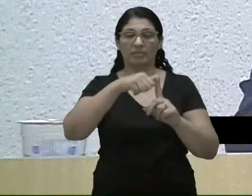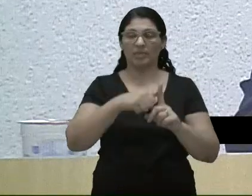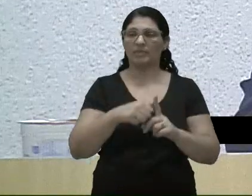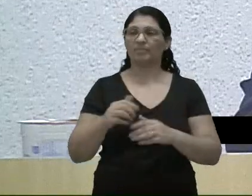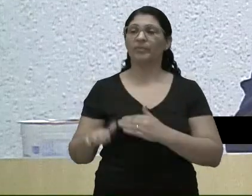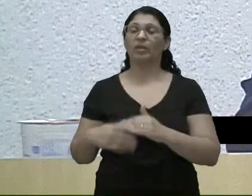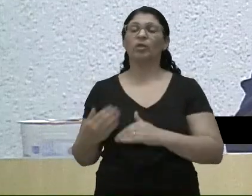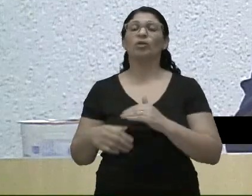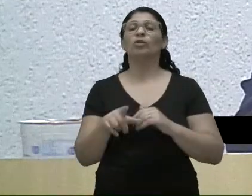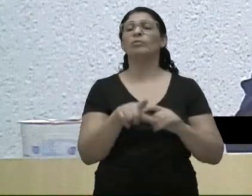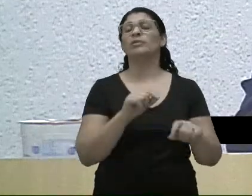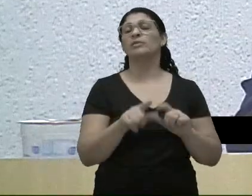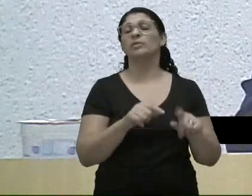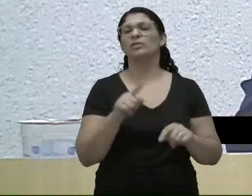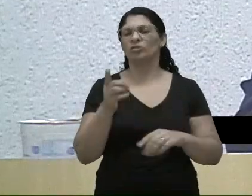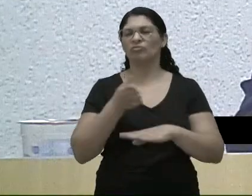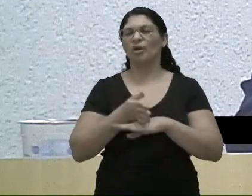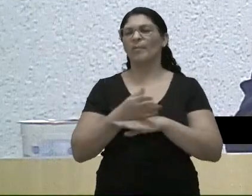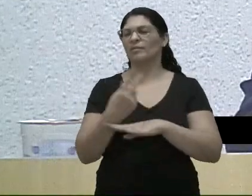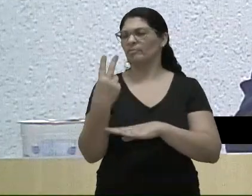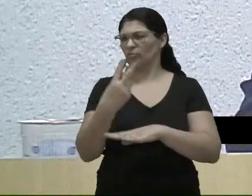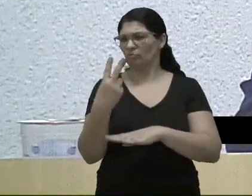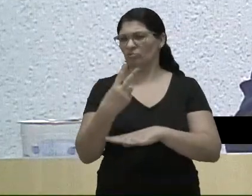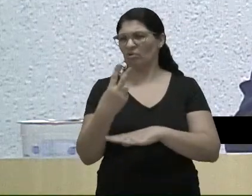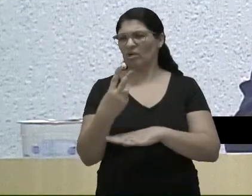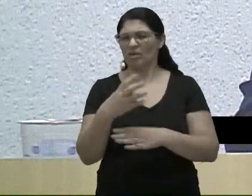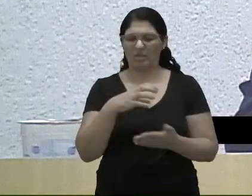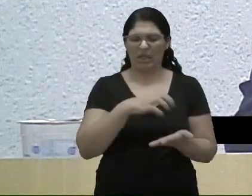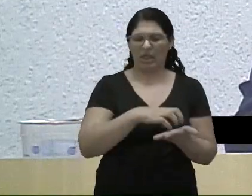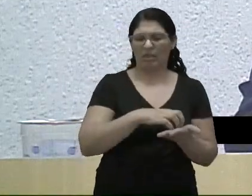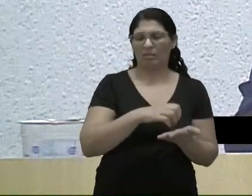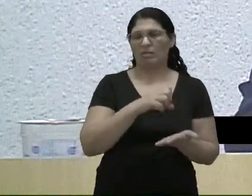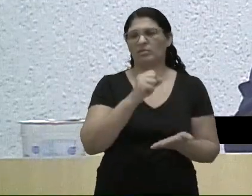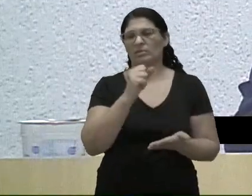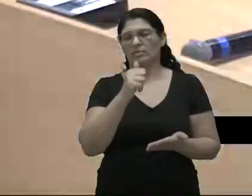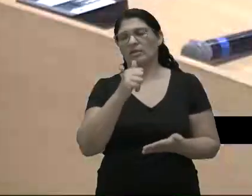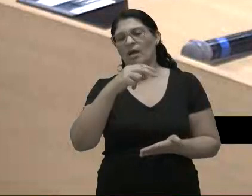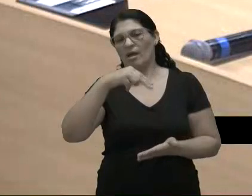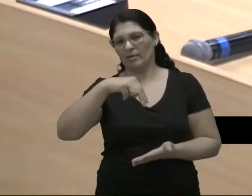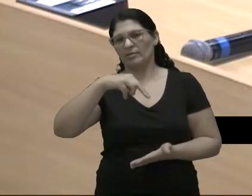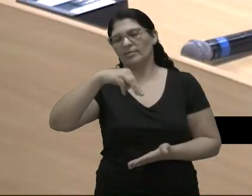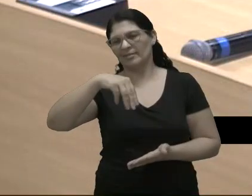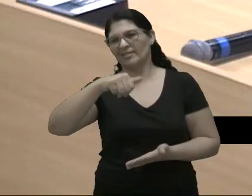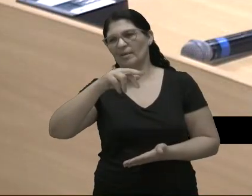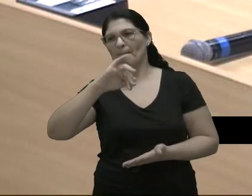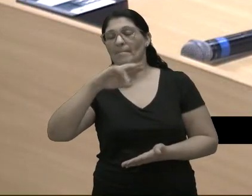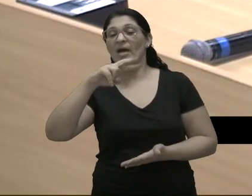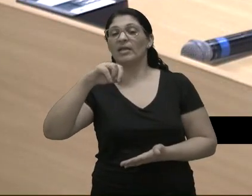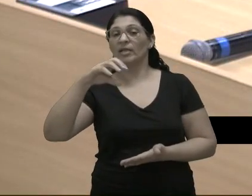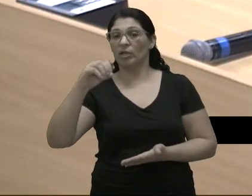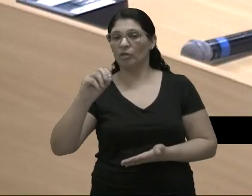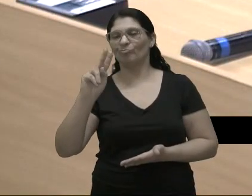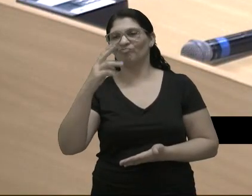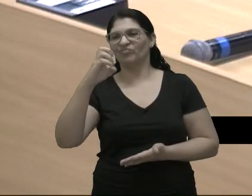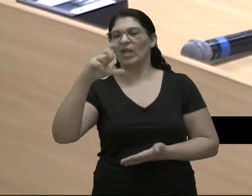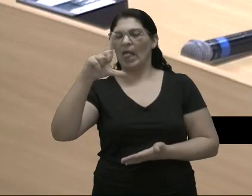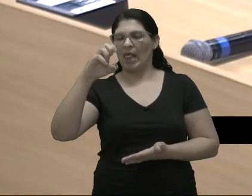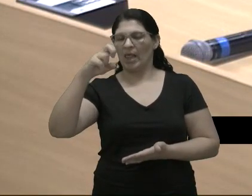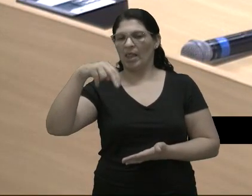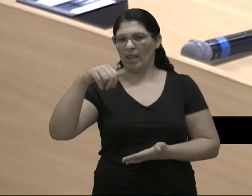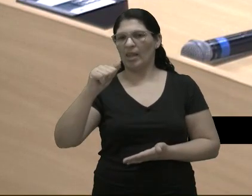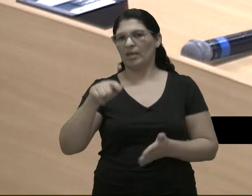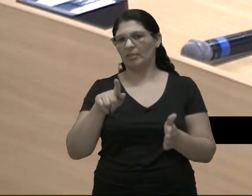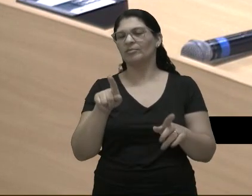senhora participou dos dois, tanto da Santa Helena quanto da San Marino? Santa Helena, eu prestei o processo